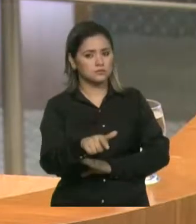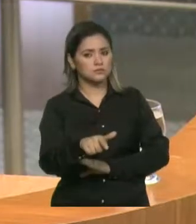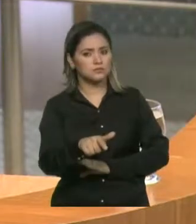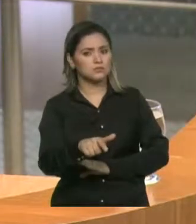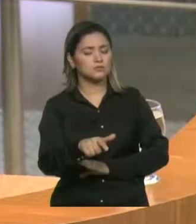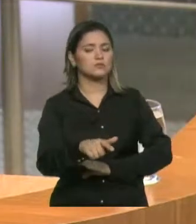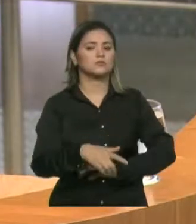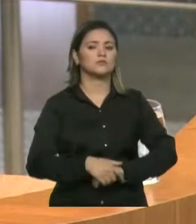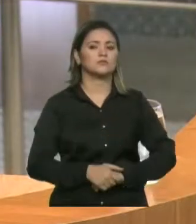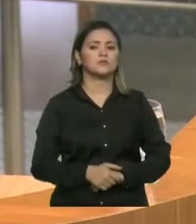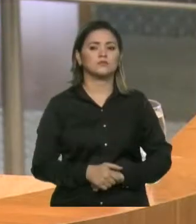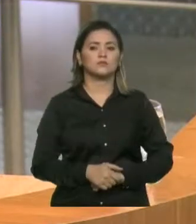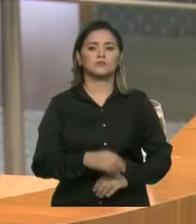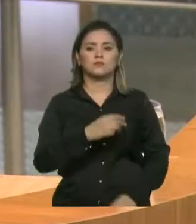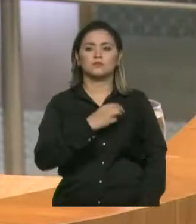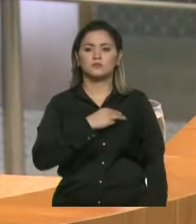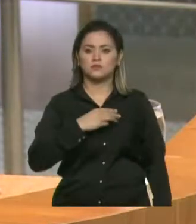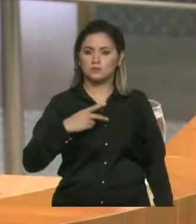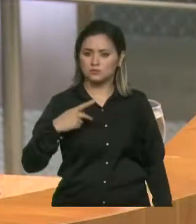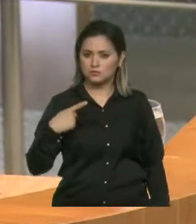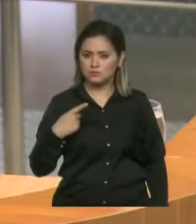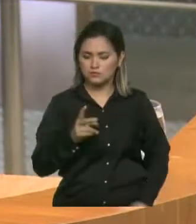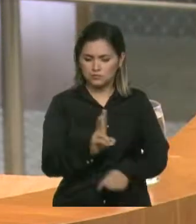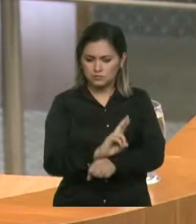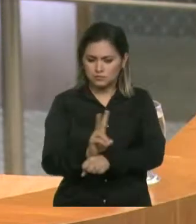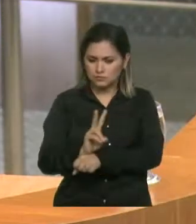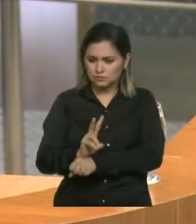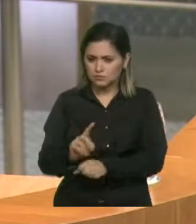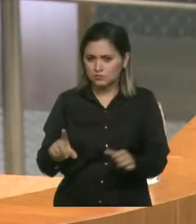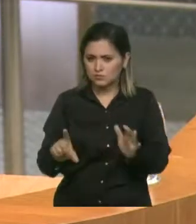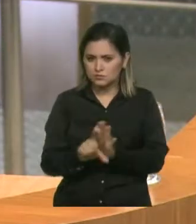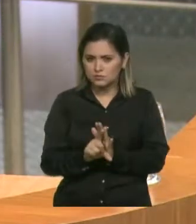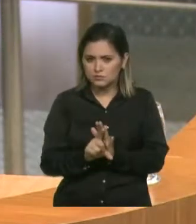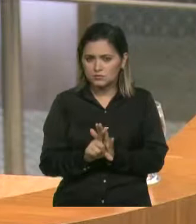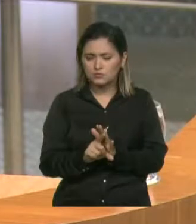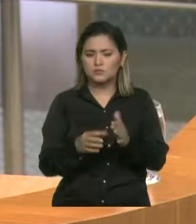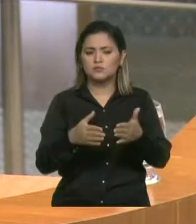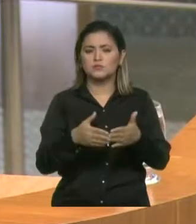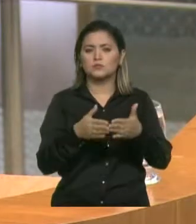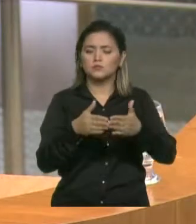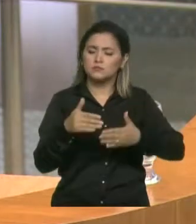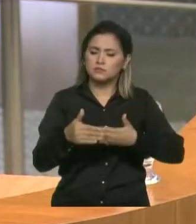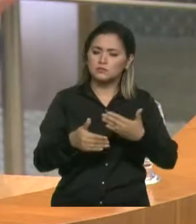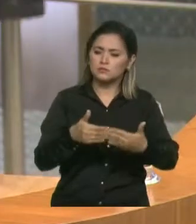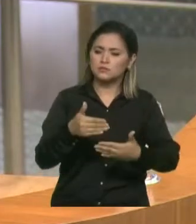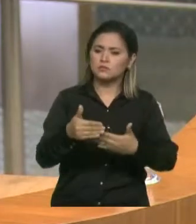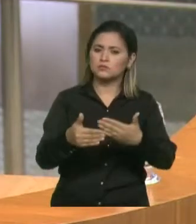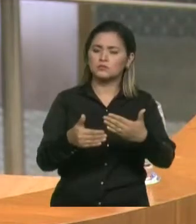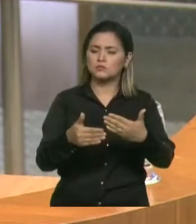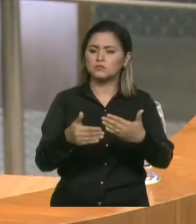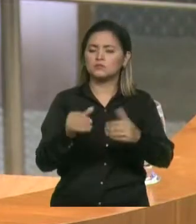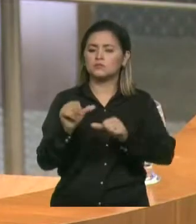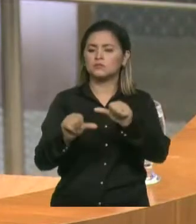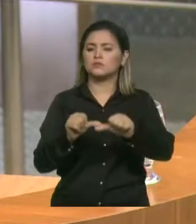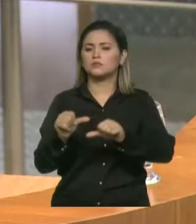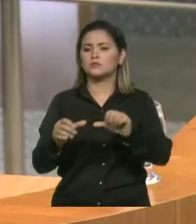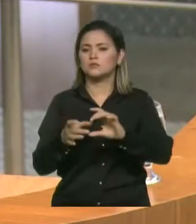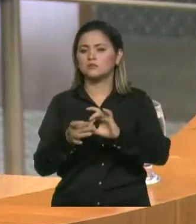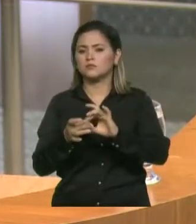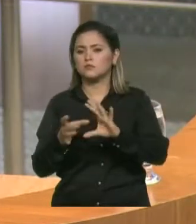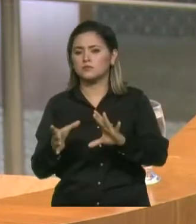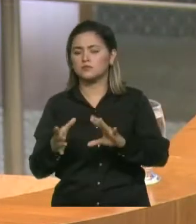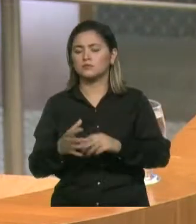se manifesta pelo pedindo progressão de regime, onde andavas